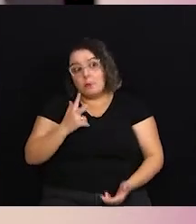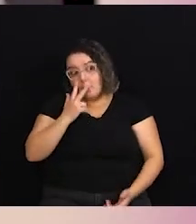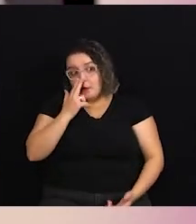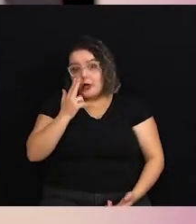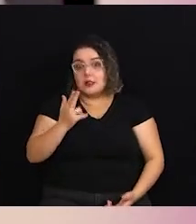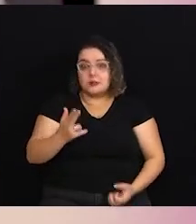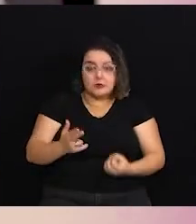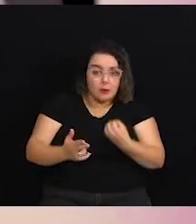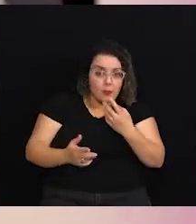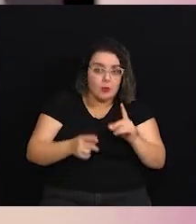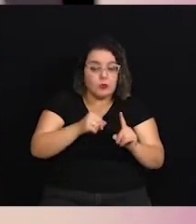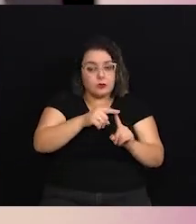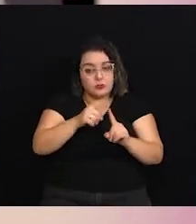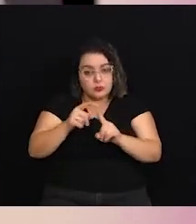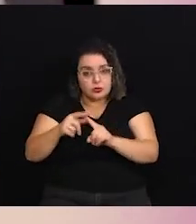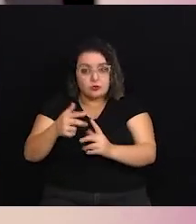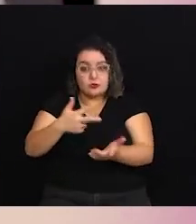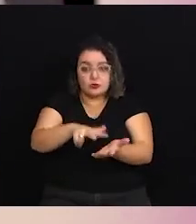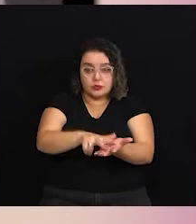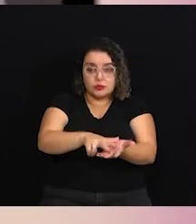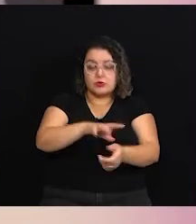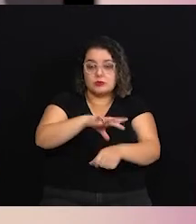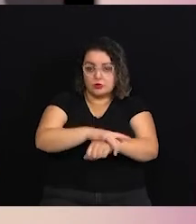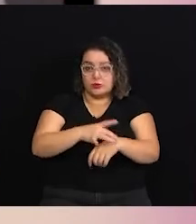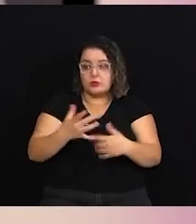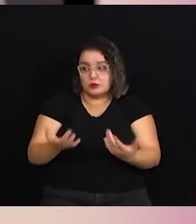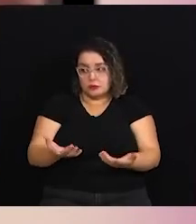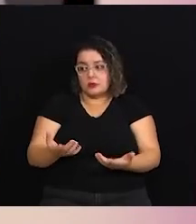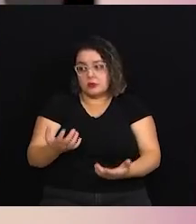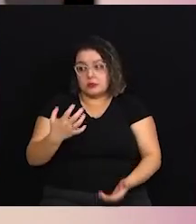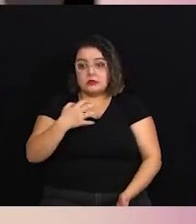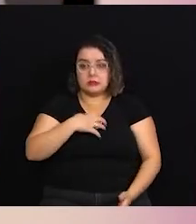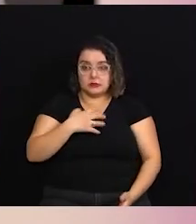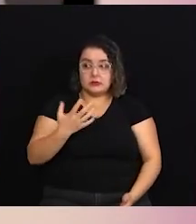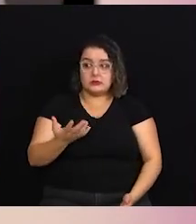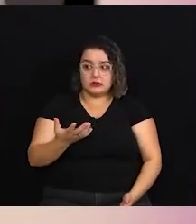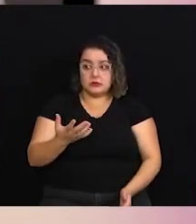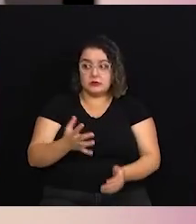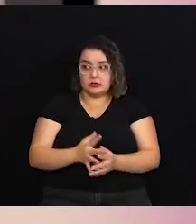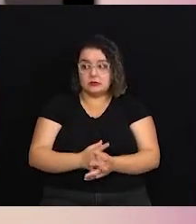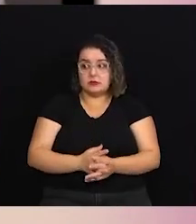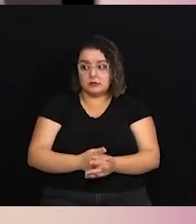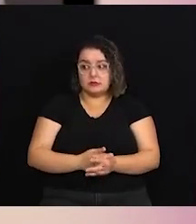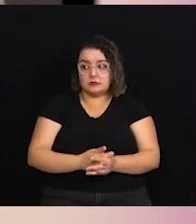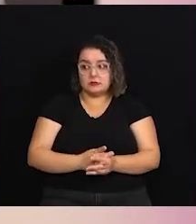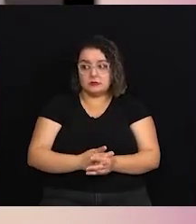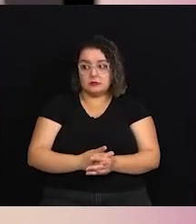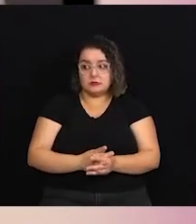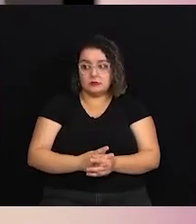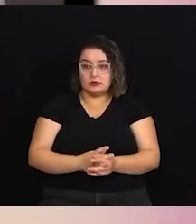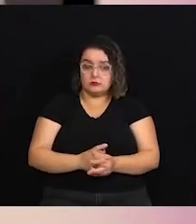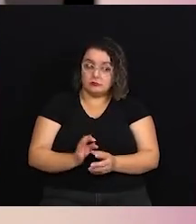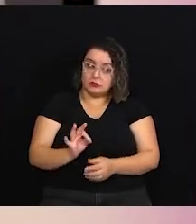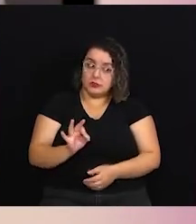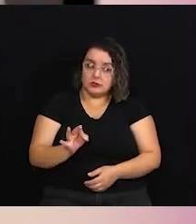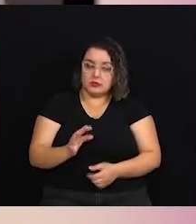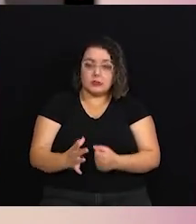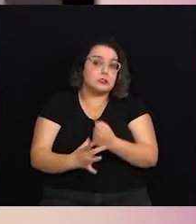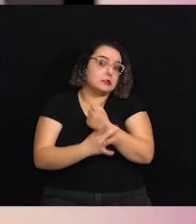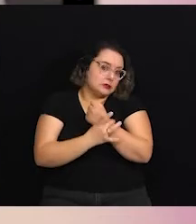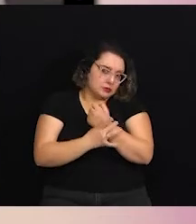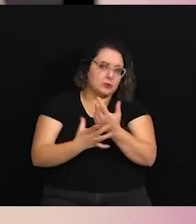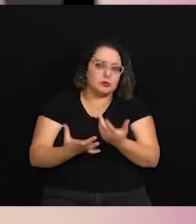funcionado bem para alguns tipos de epilepsia E dessa maneira dá um um certo